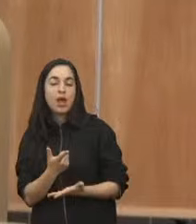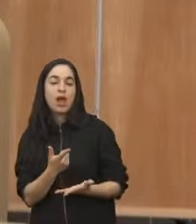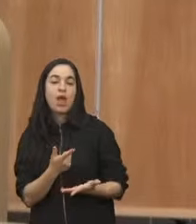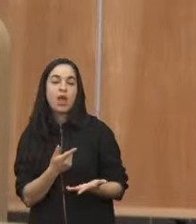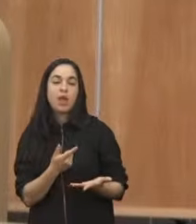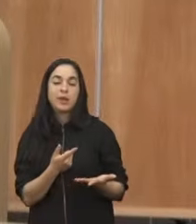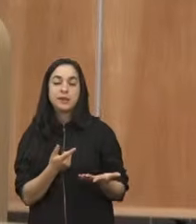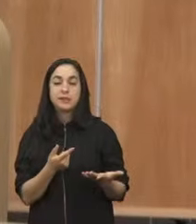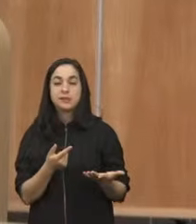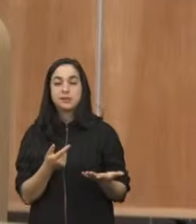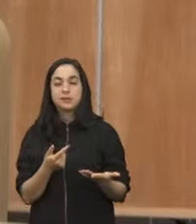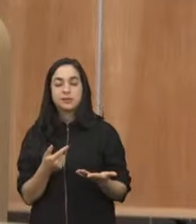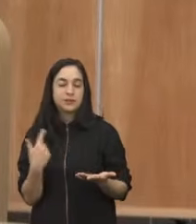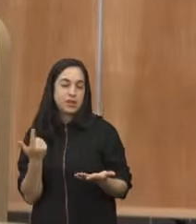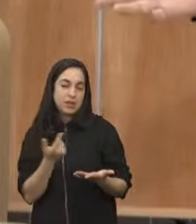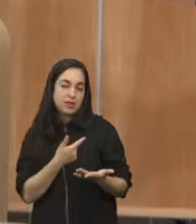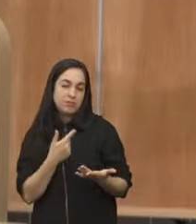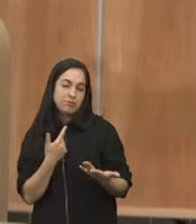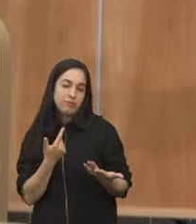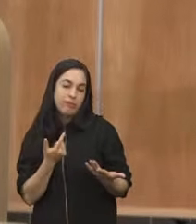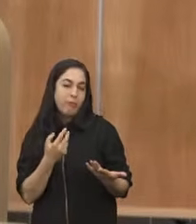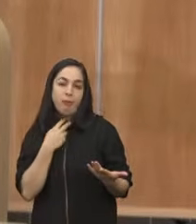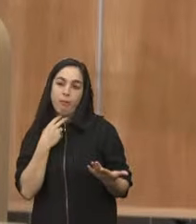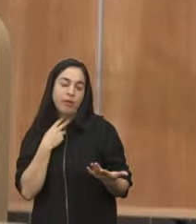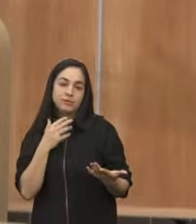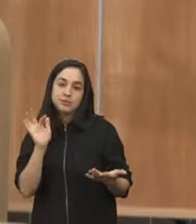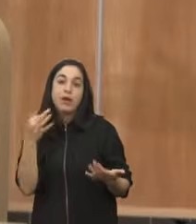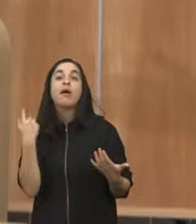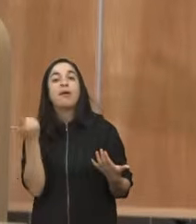também não vamos ser hipócritas, precisamos de dinheiro.